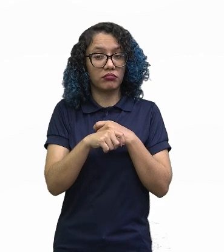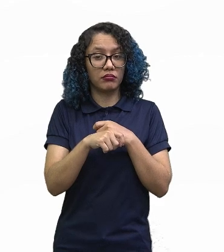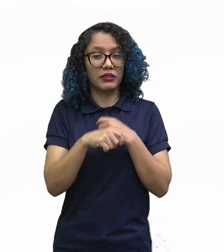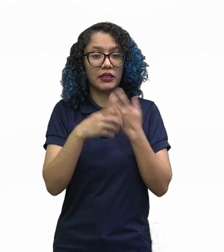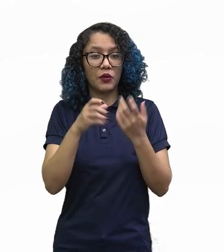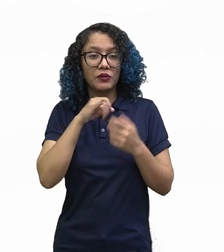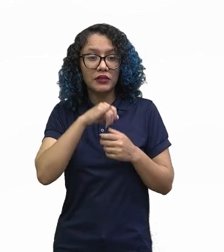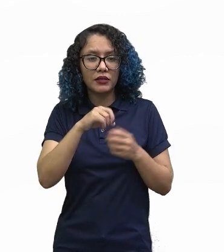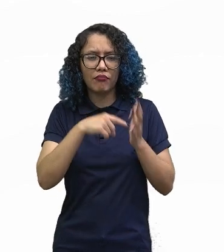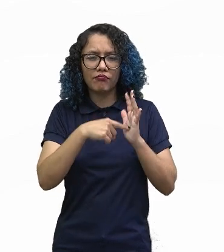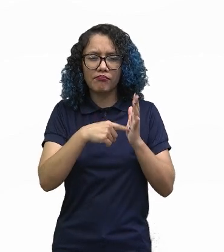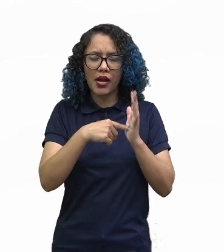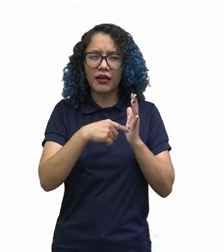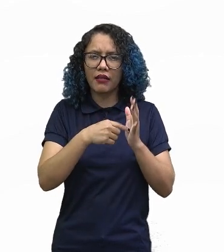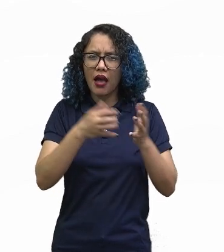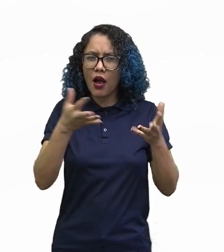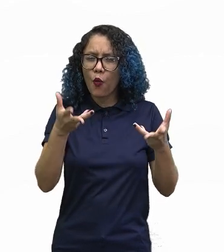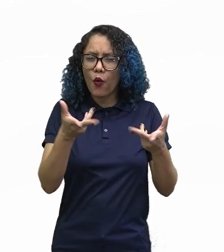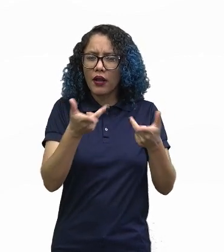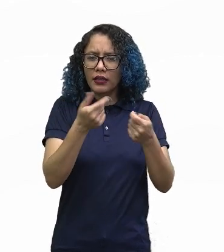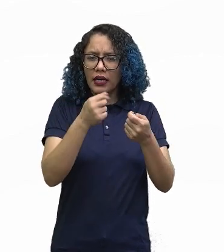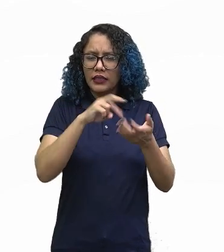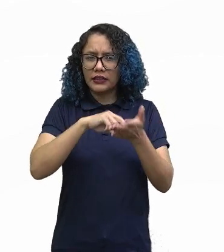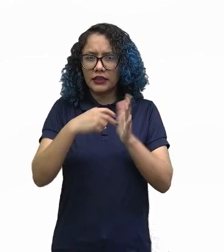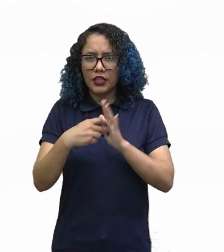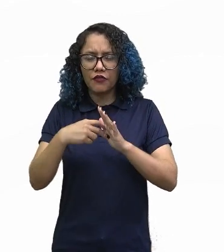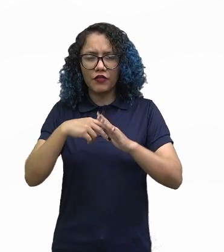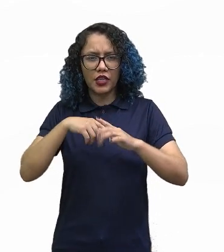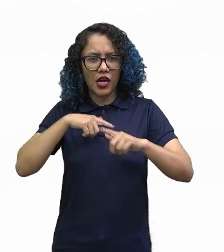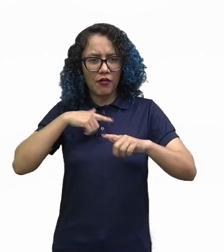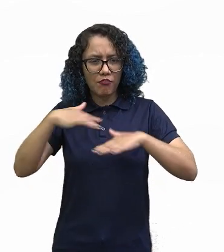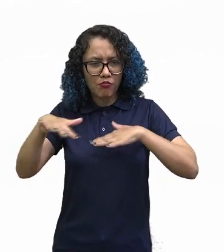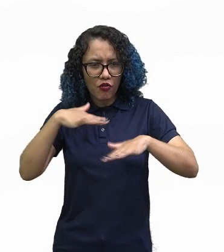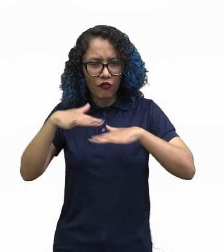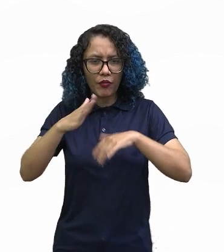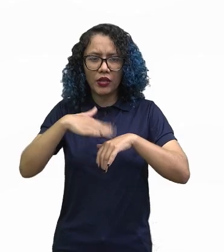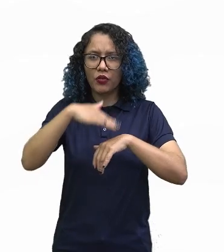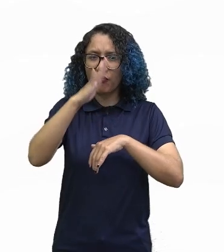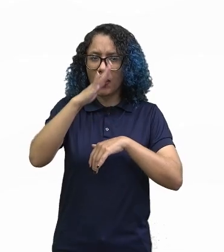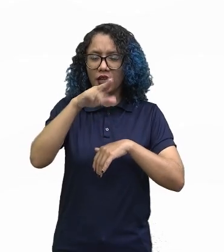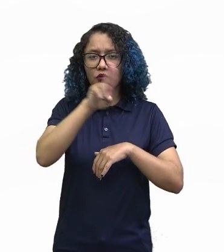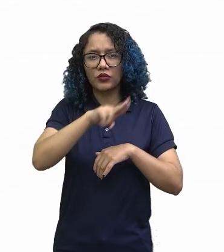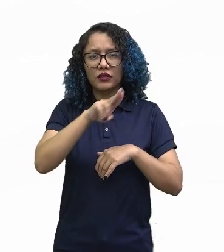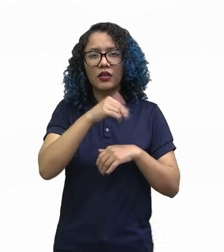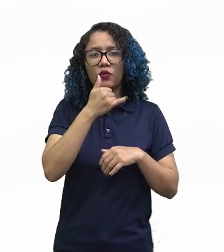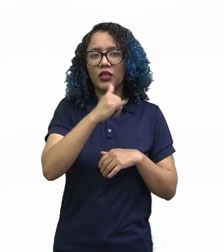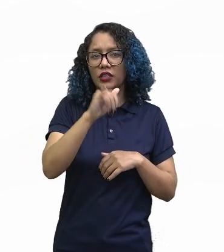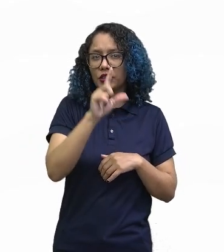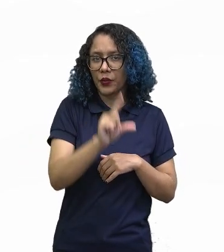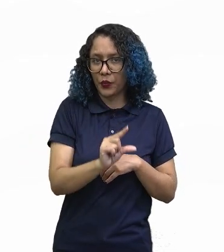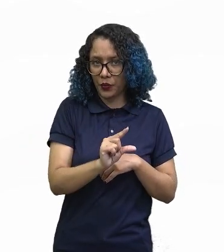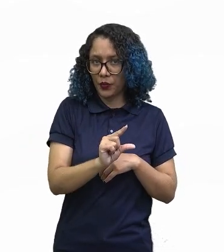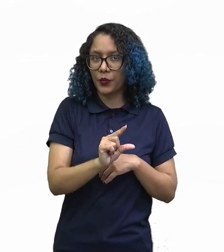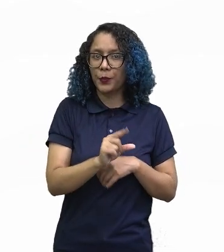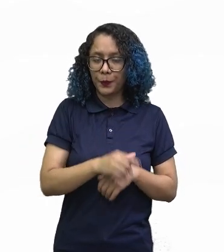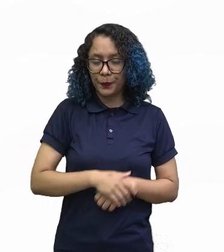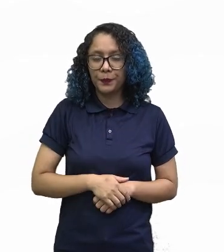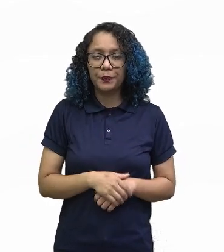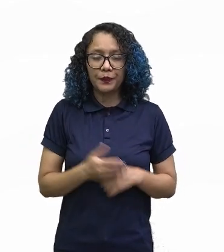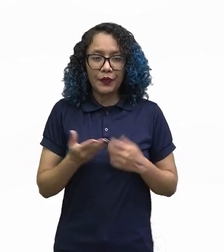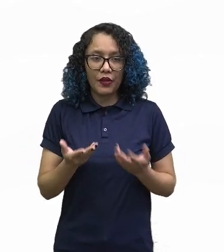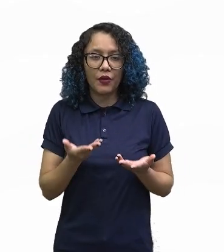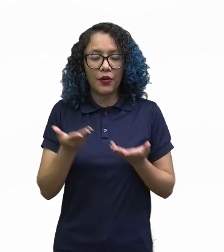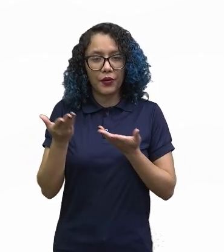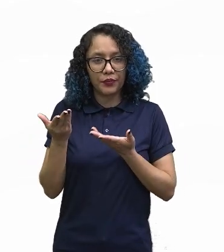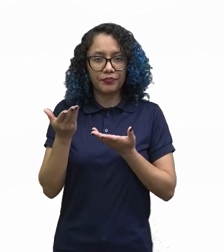eficiente é aquela que produz mais trabalho consumindo menos quantidade de recursos energéticos. E aí nós temos esse esquema